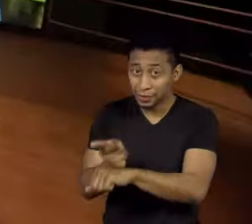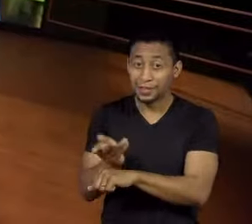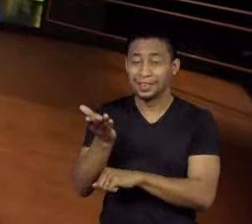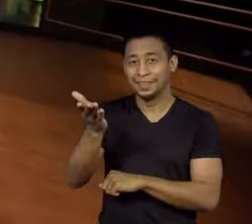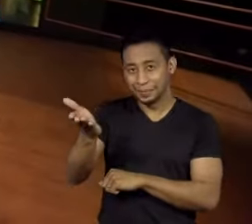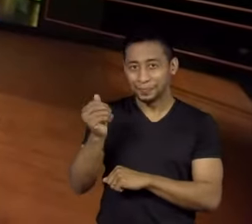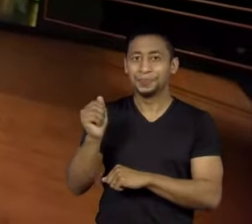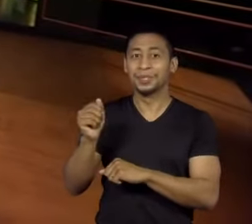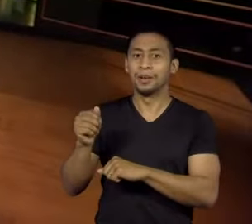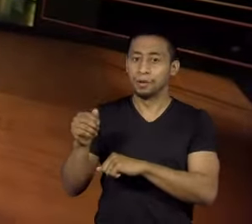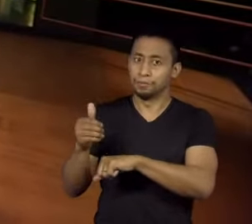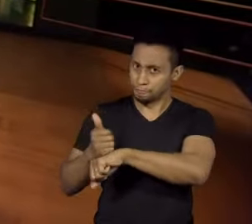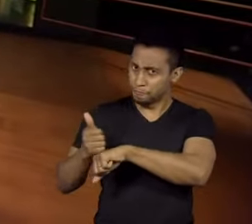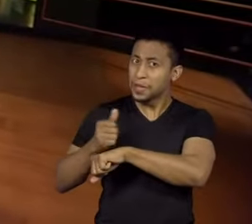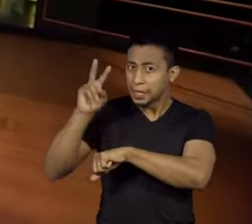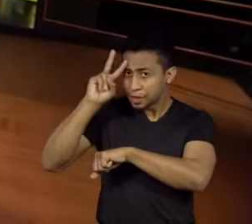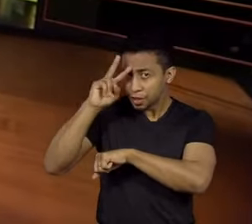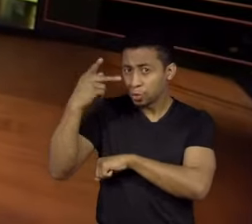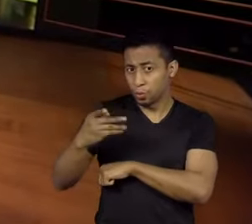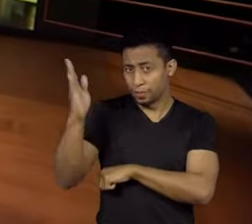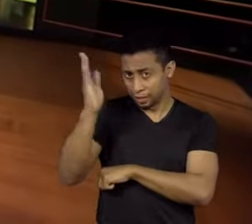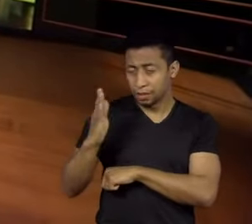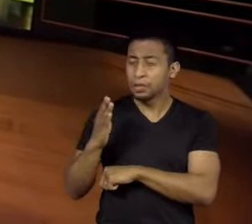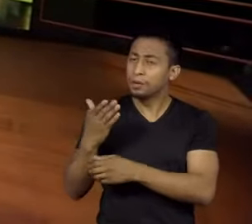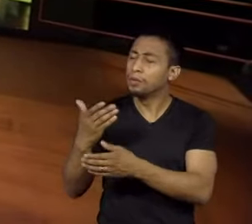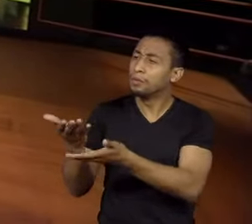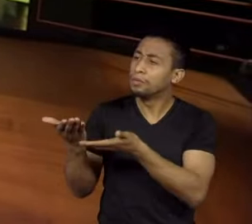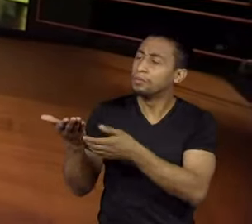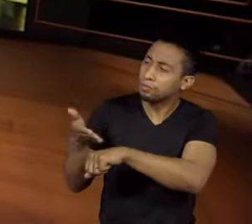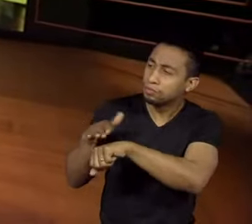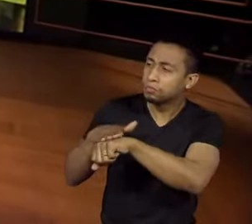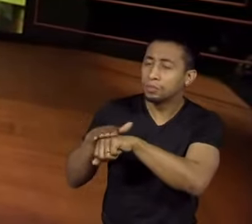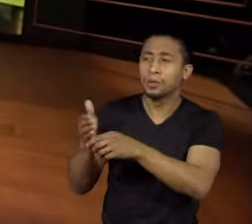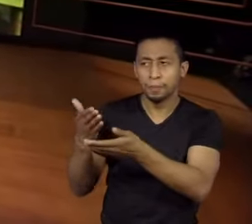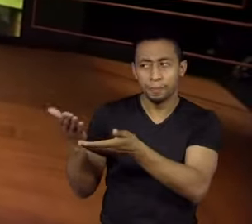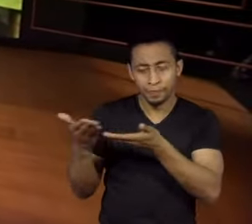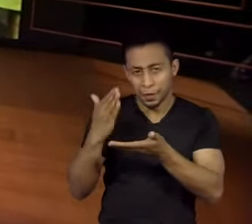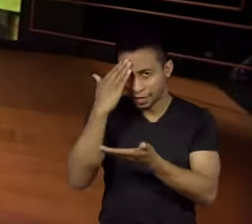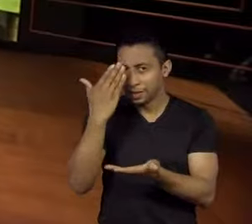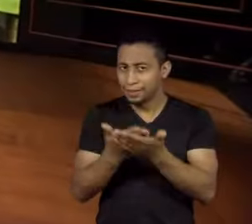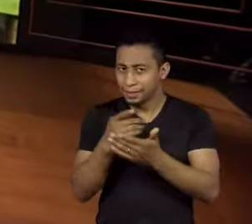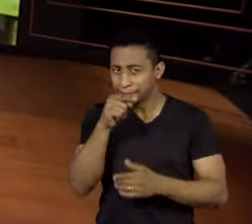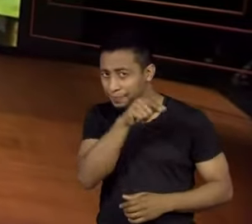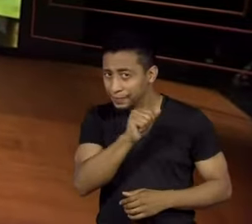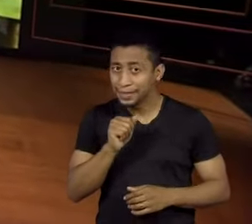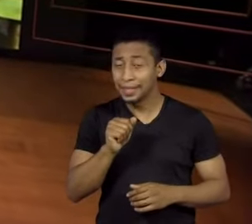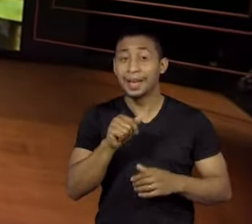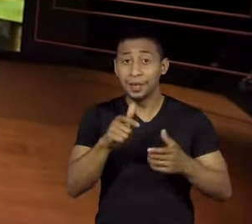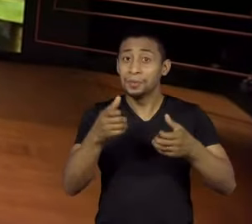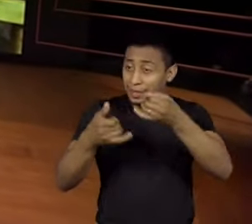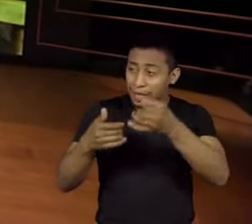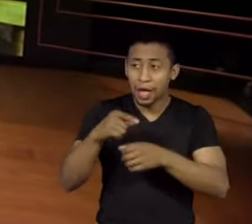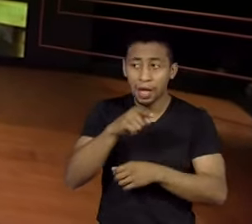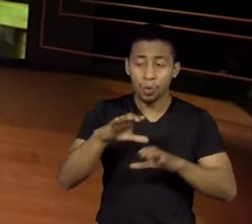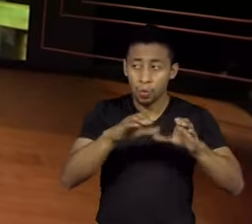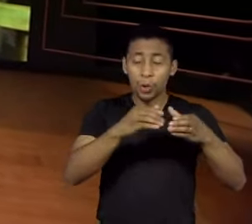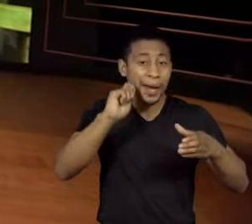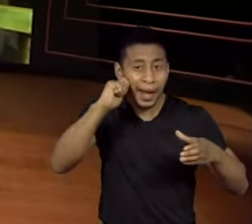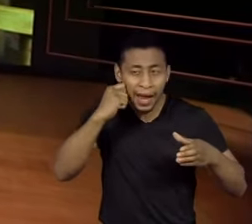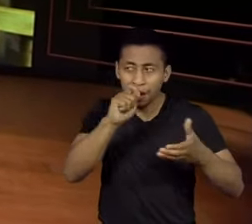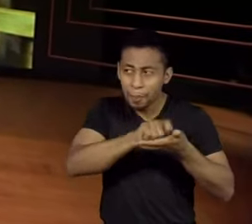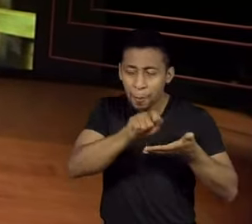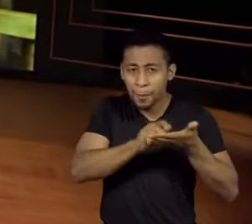maior historiador brasileiro, e pedi para ele que acreditasse no Kurt Lang. E aí eu contei para ele a história do Barroco Mineiro, tudo que tinha acontecido, etc. E o